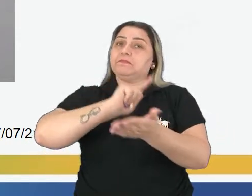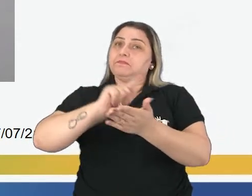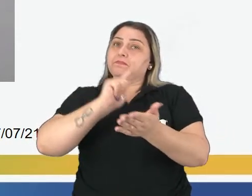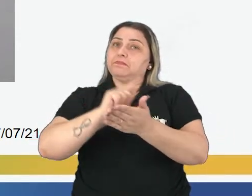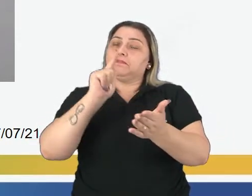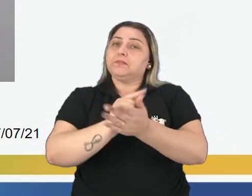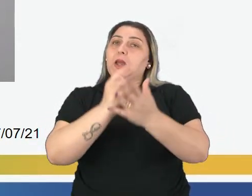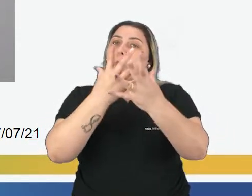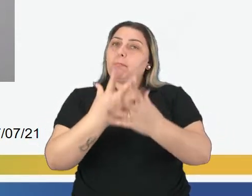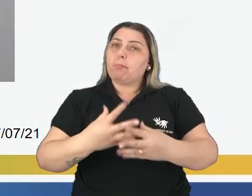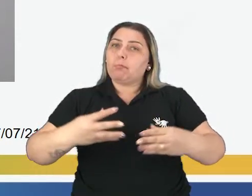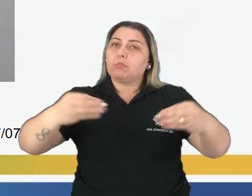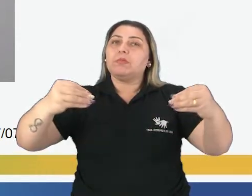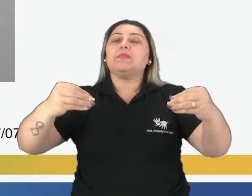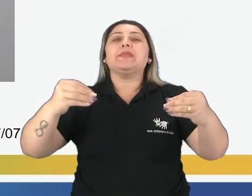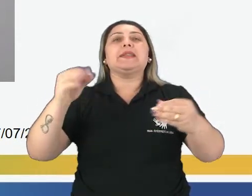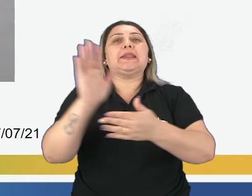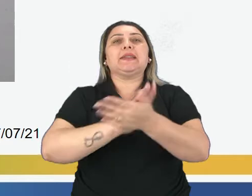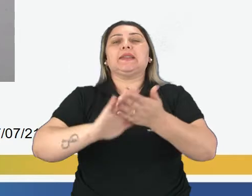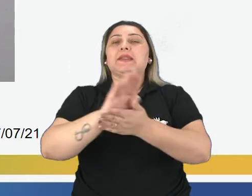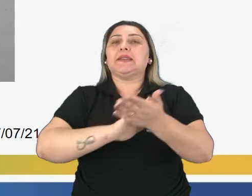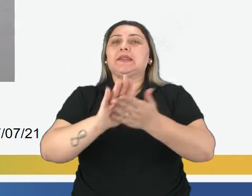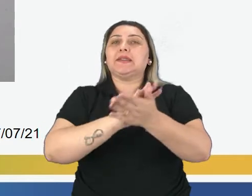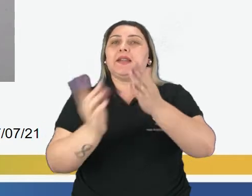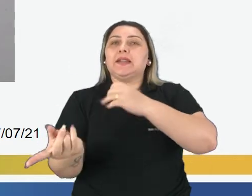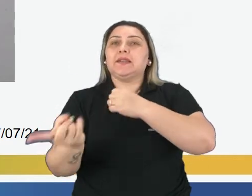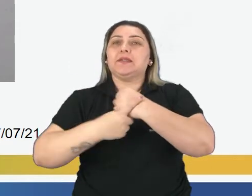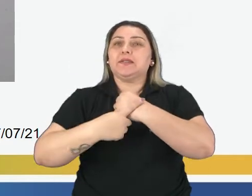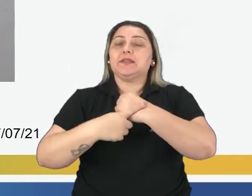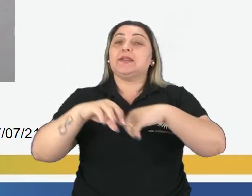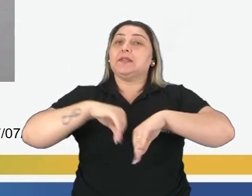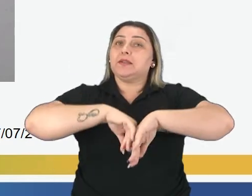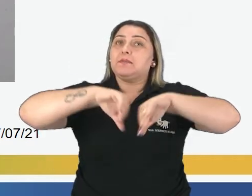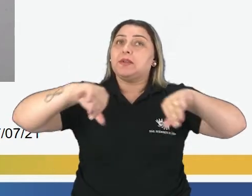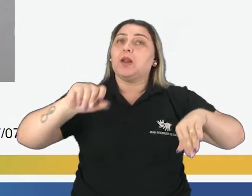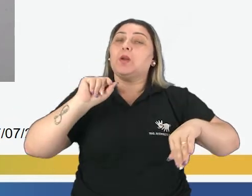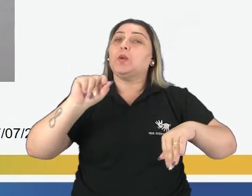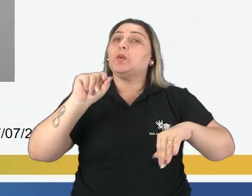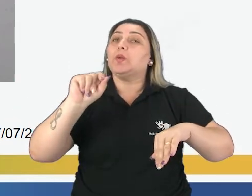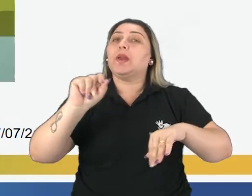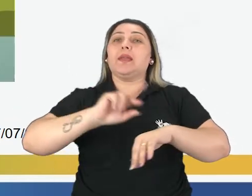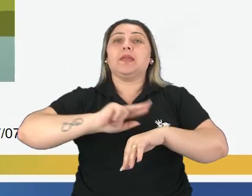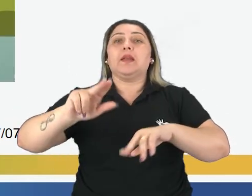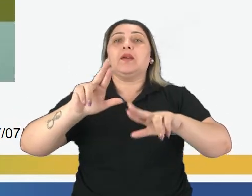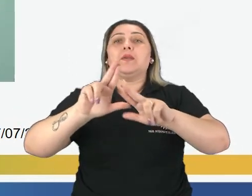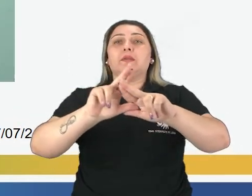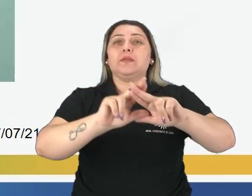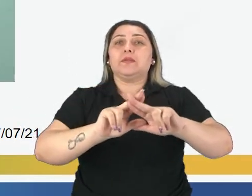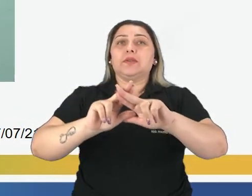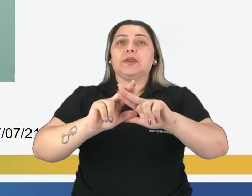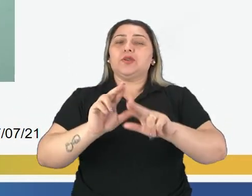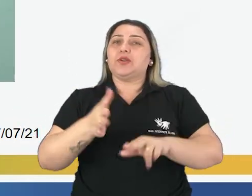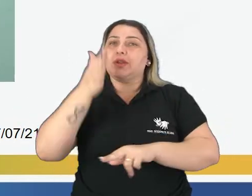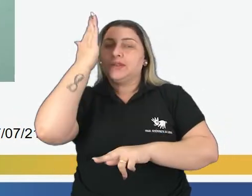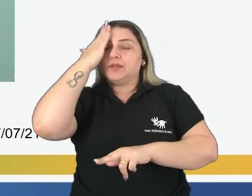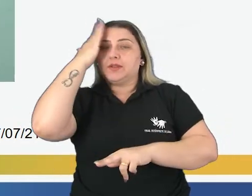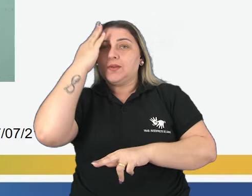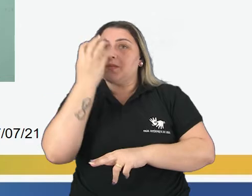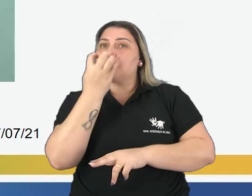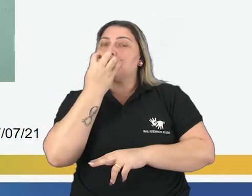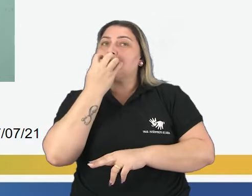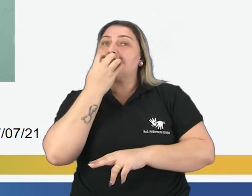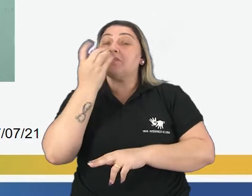limpas e secas, sem nenhum tipo de contaminação, separadas do que não é reciclável. Já sei! O Skip